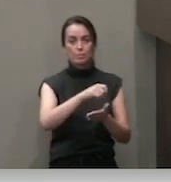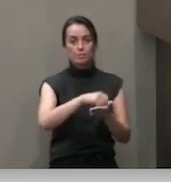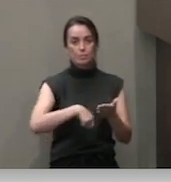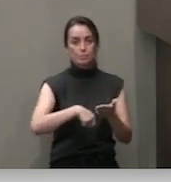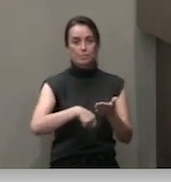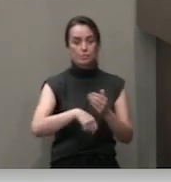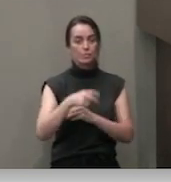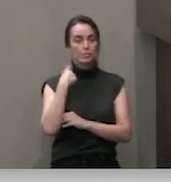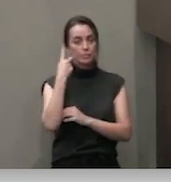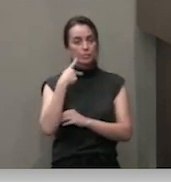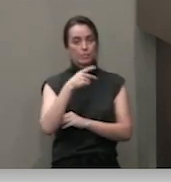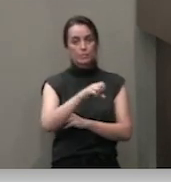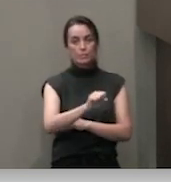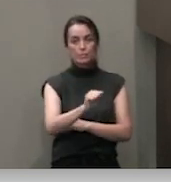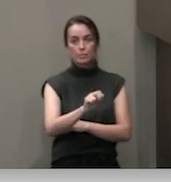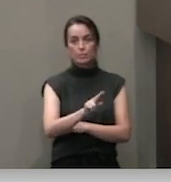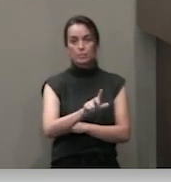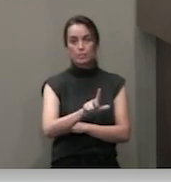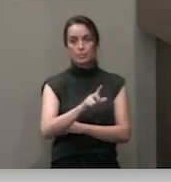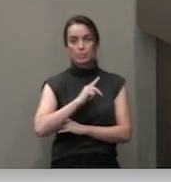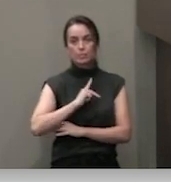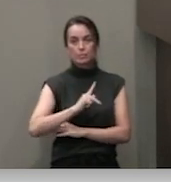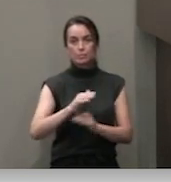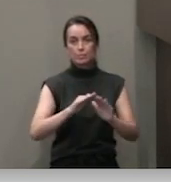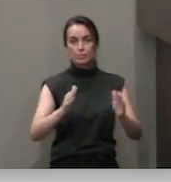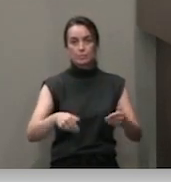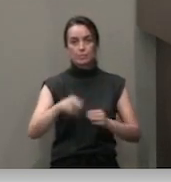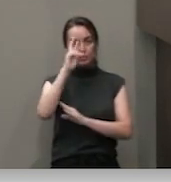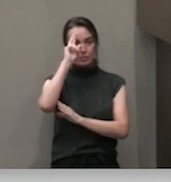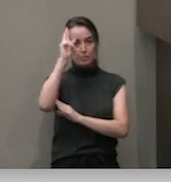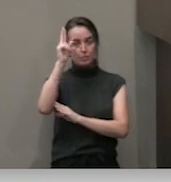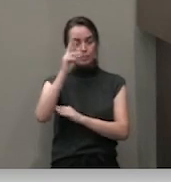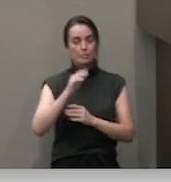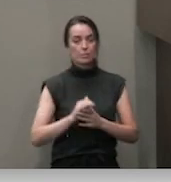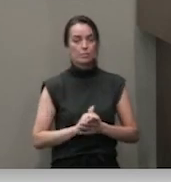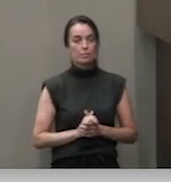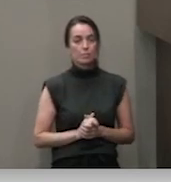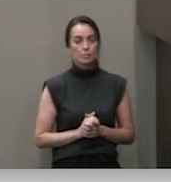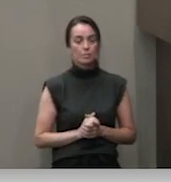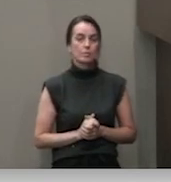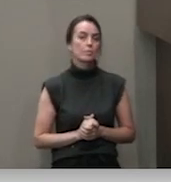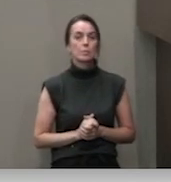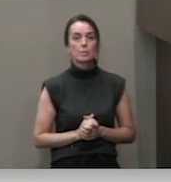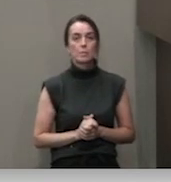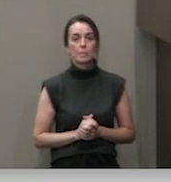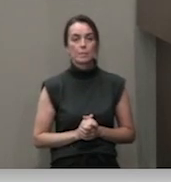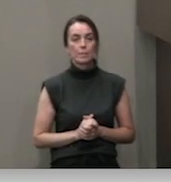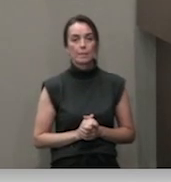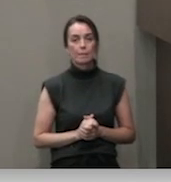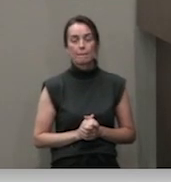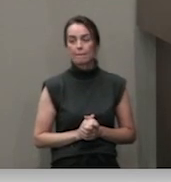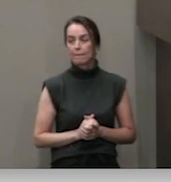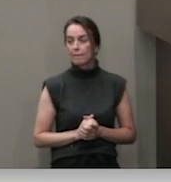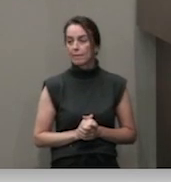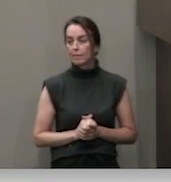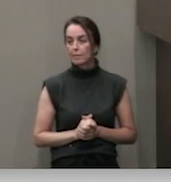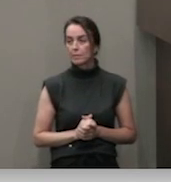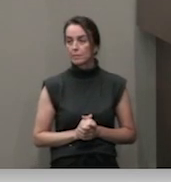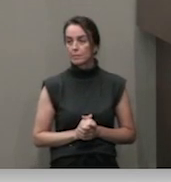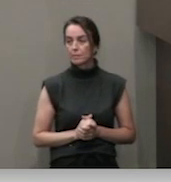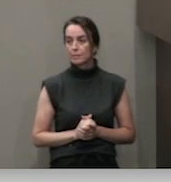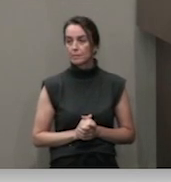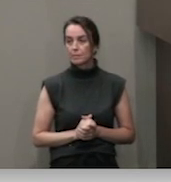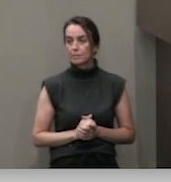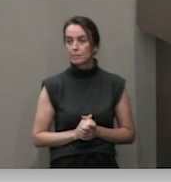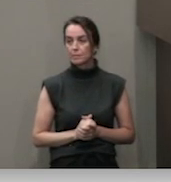presente Vereador Saul espinelli presidente da mesa diretora vereadora senhora far então